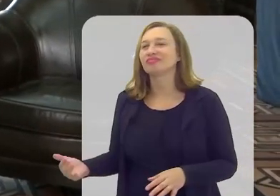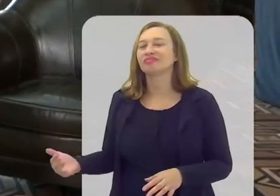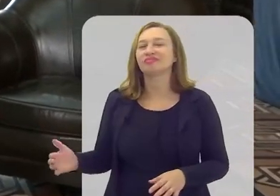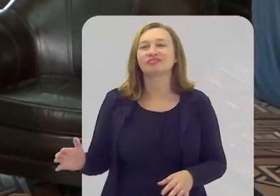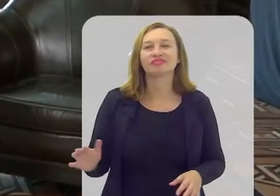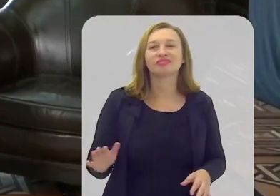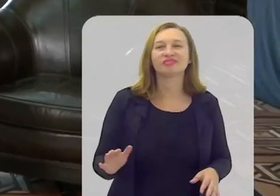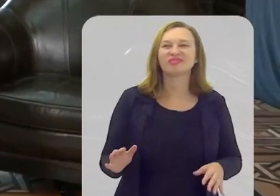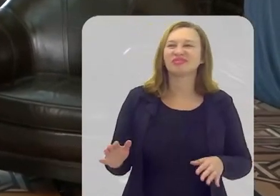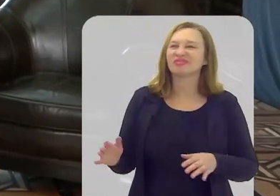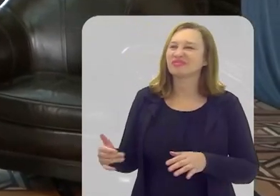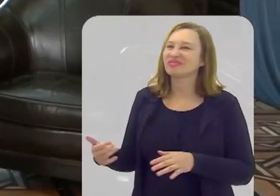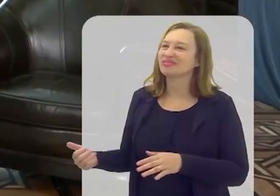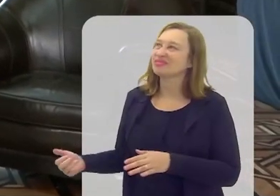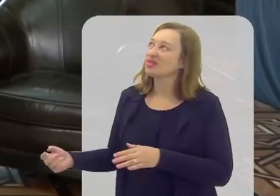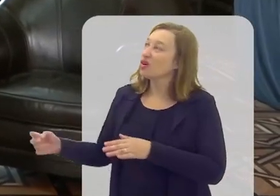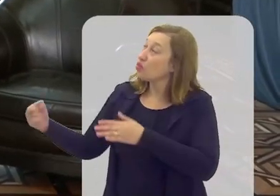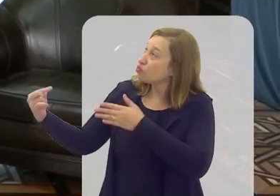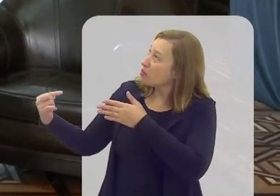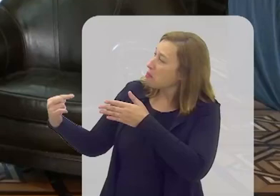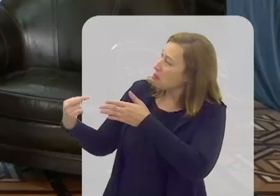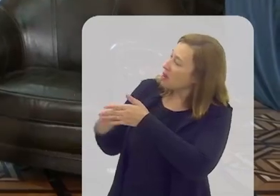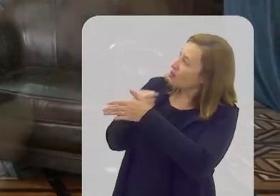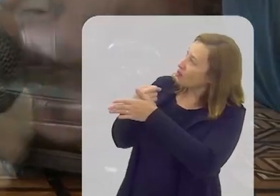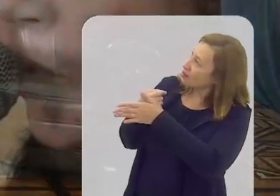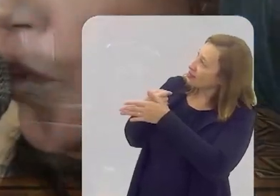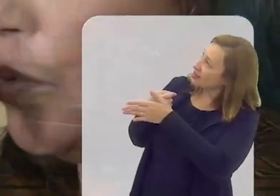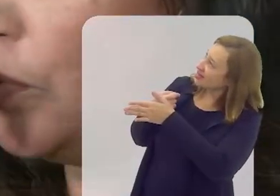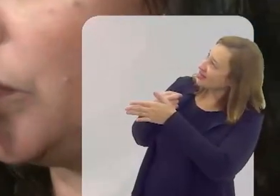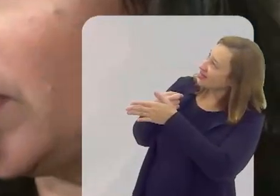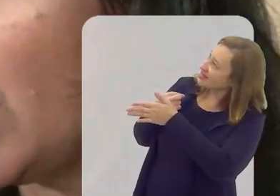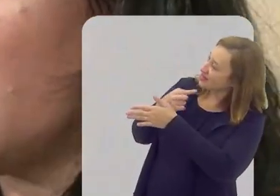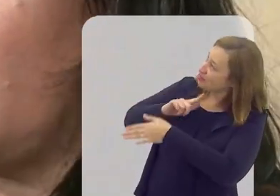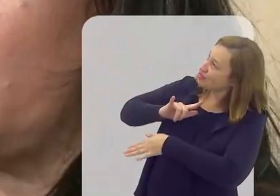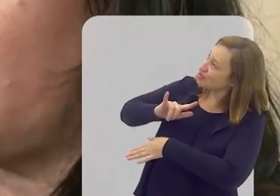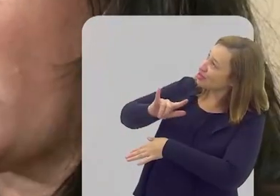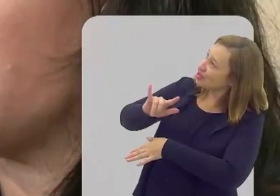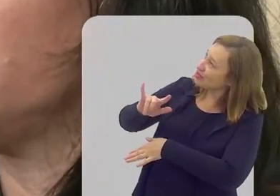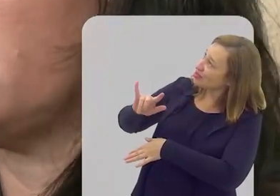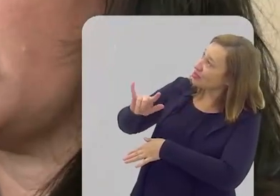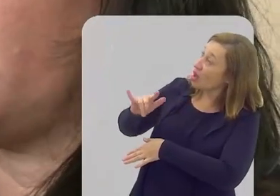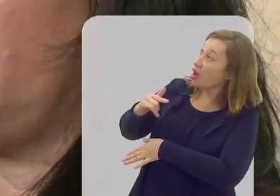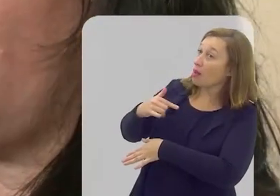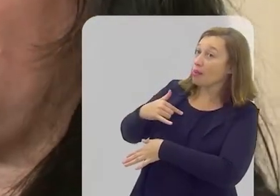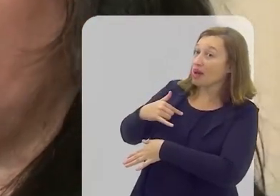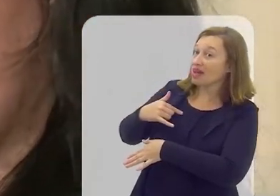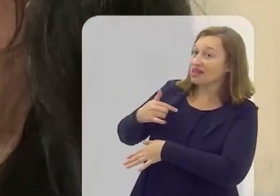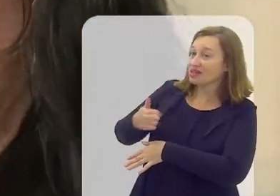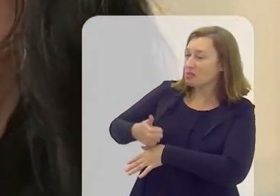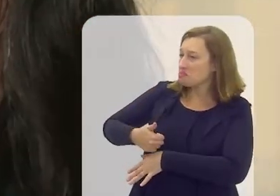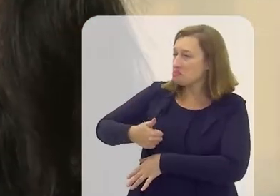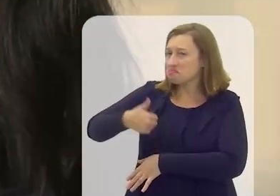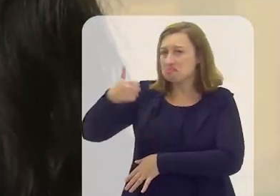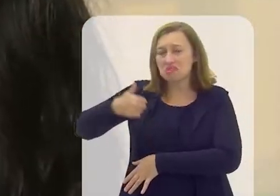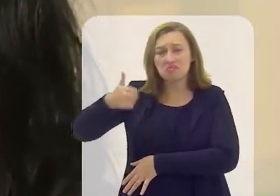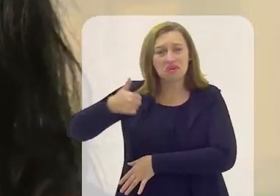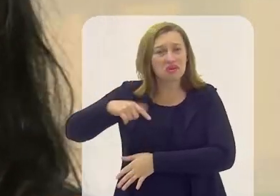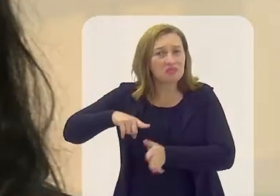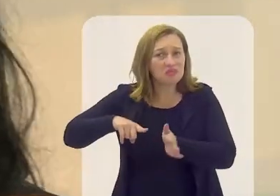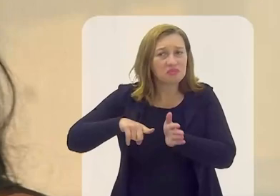Você me pergunta se eu te amo. Mas perguntei primeiro a